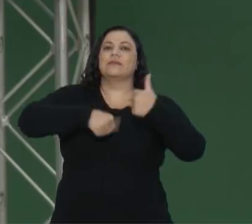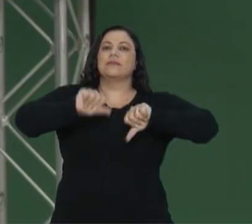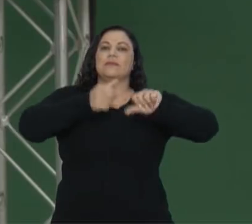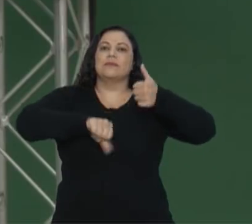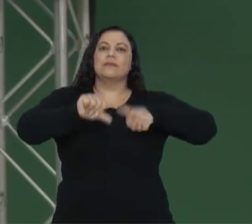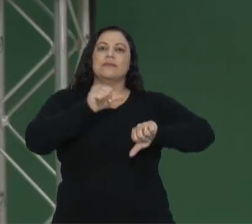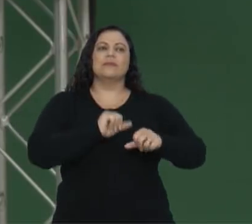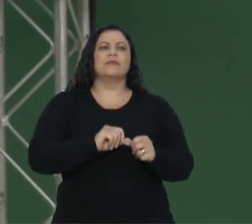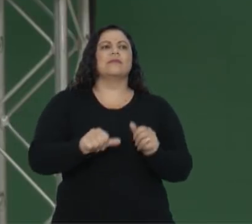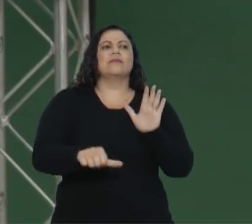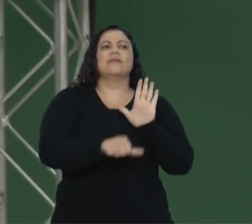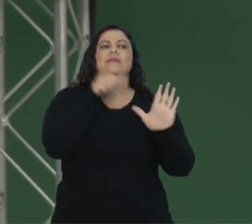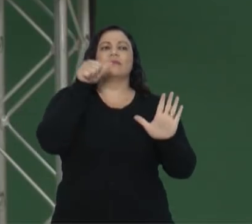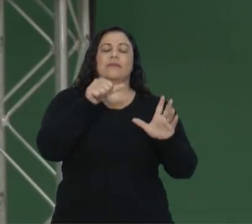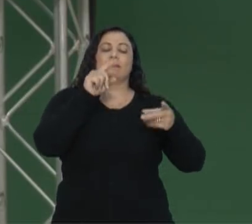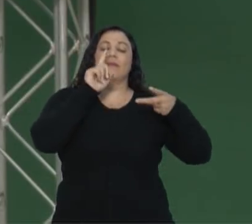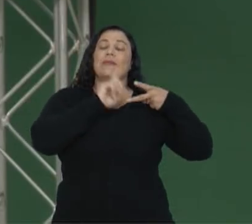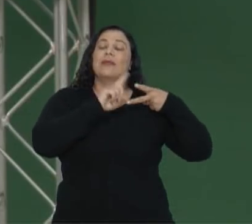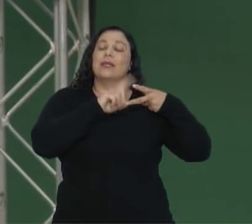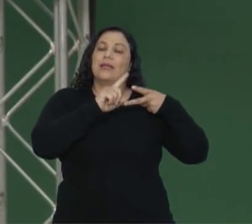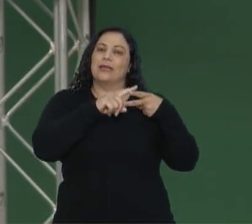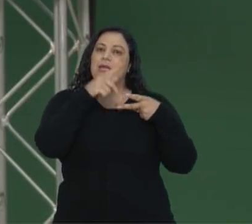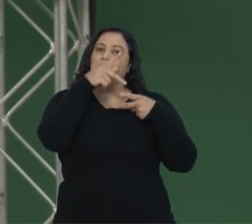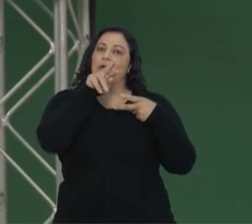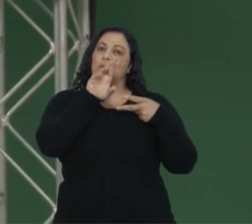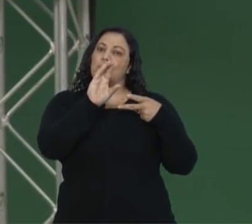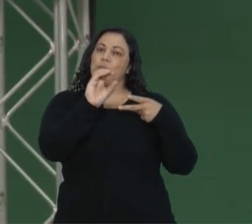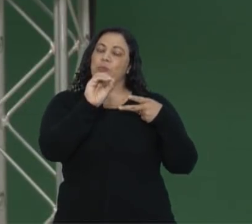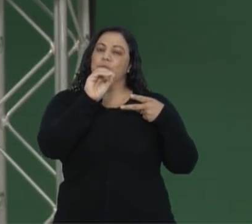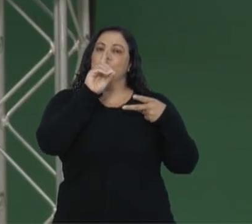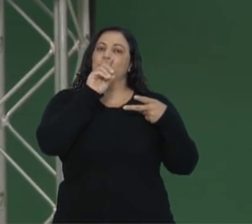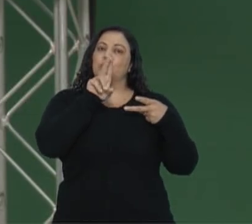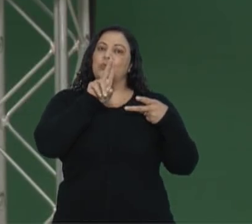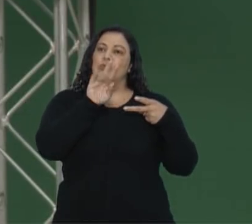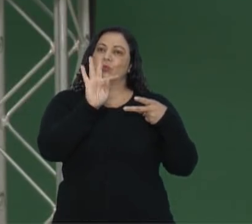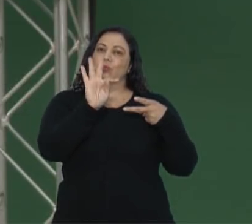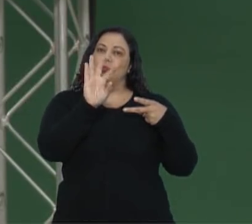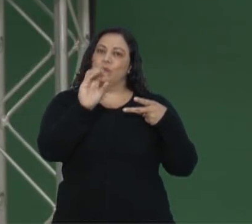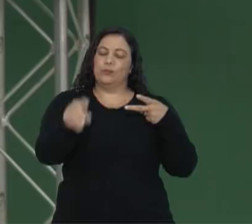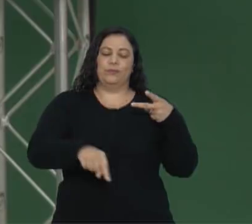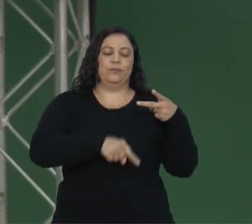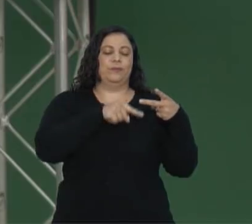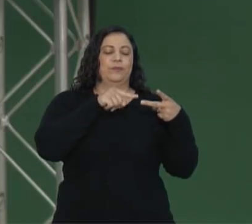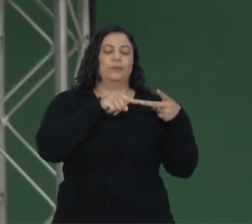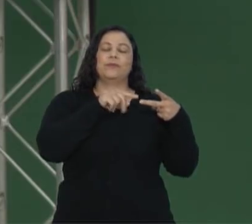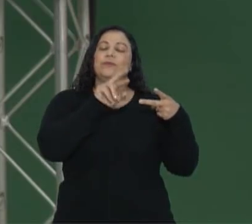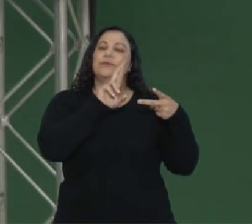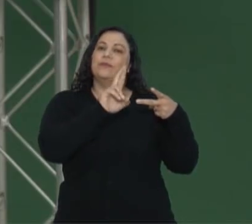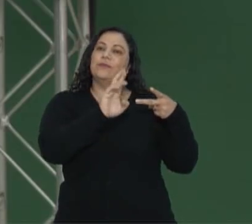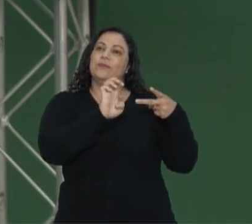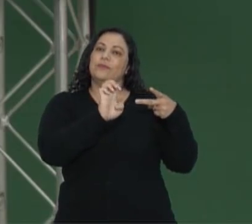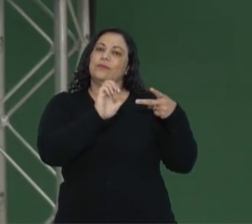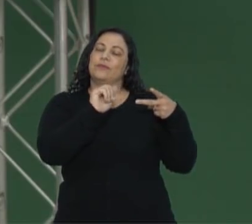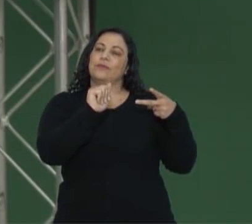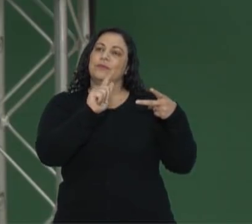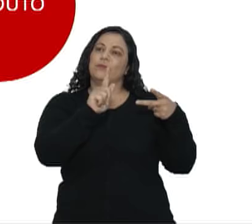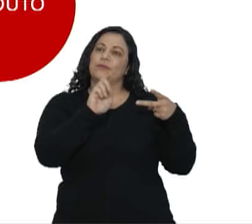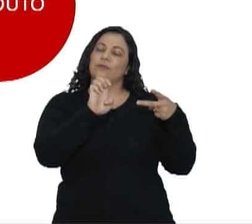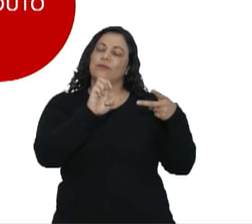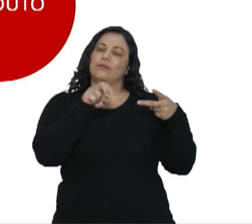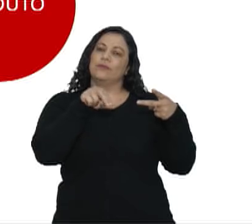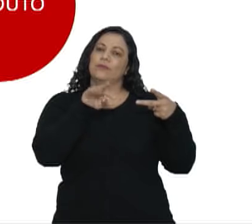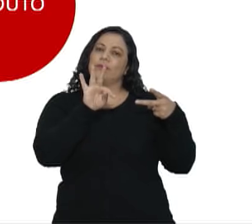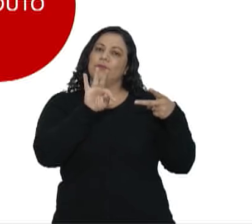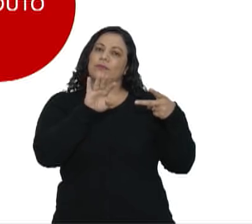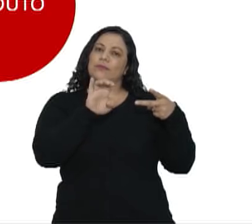chama produto. O outro termo que nós vamos conhecer se chama reagente. Então, o que é um produto? Produto é